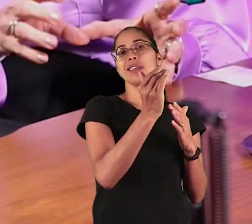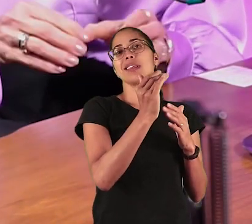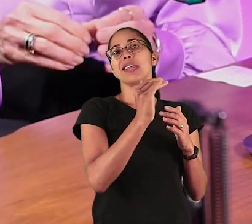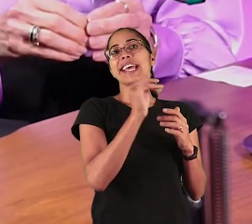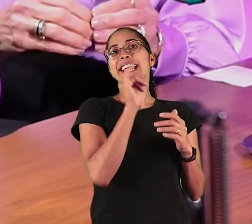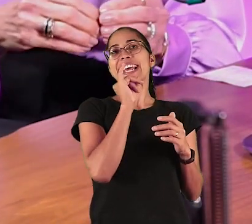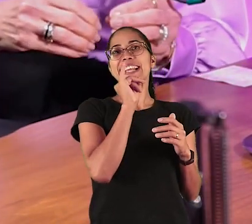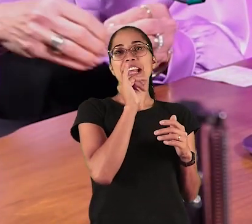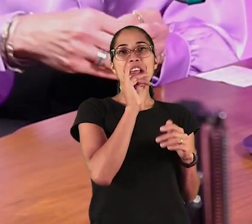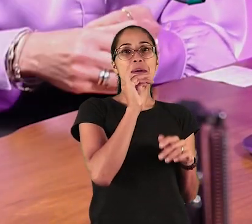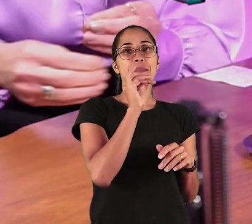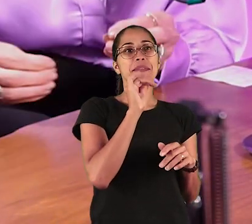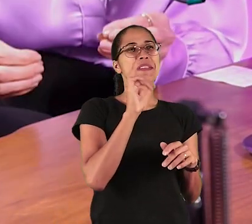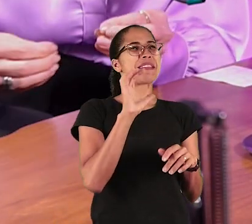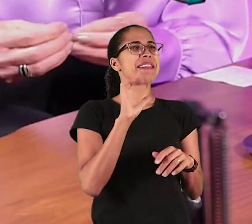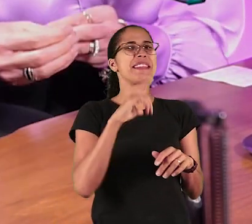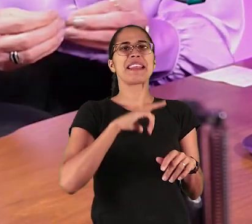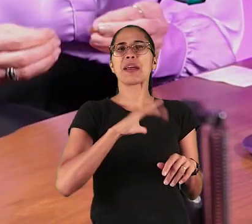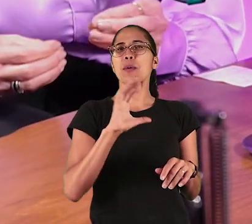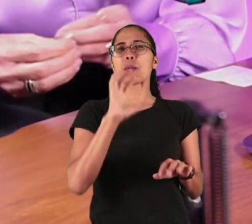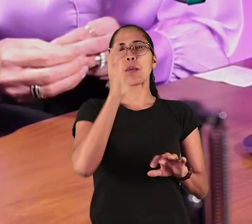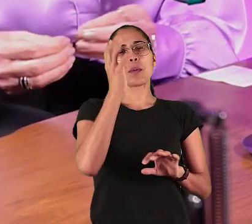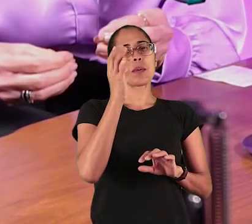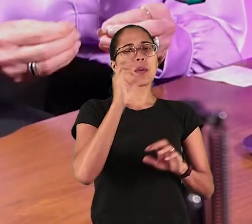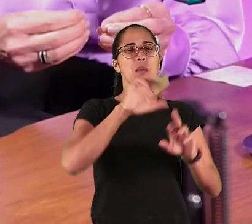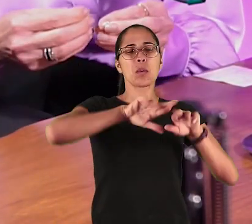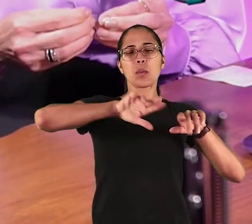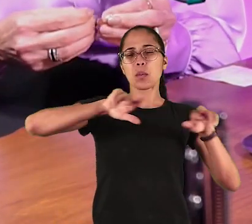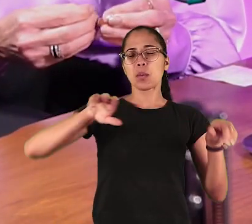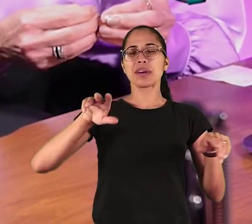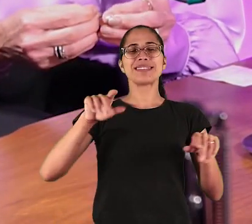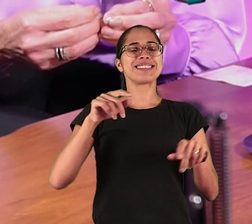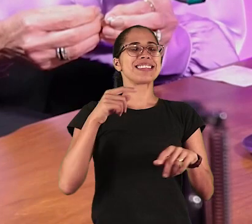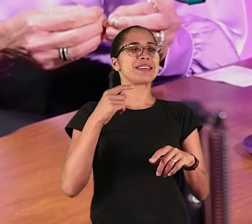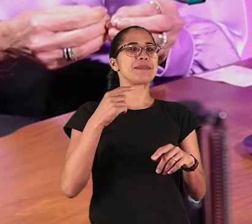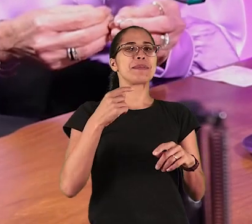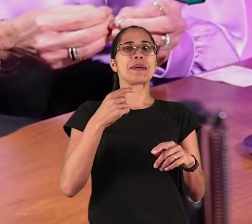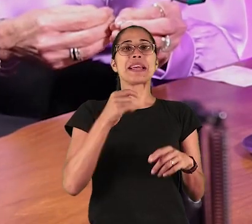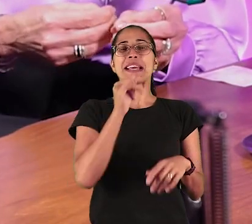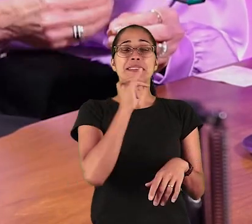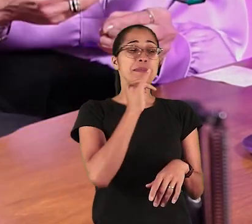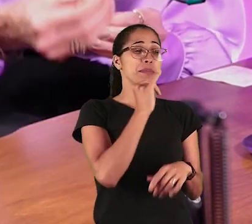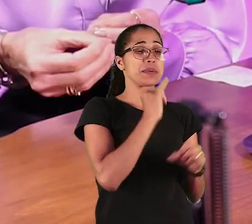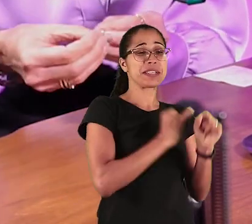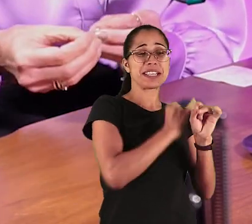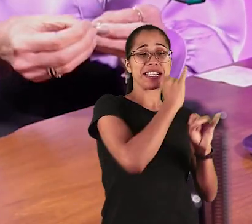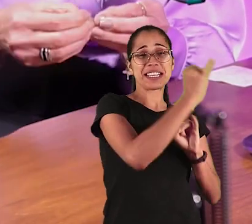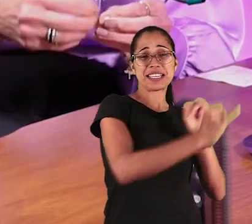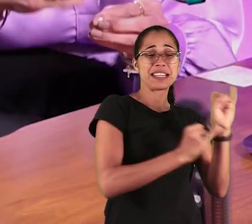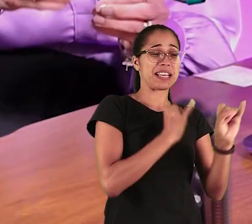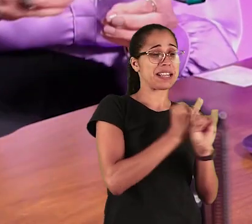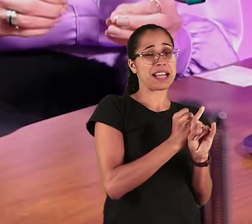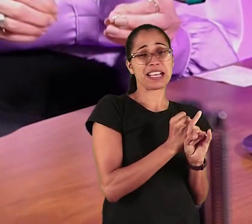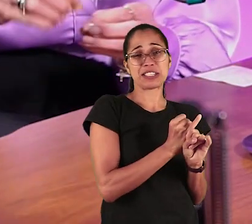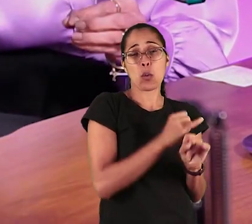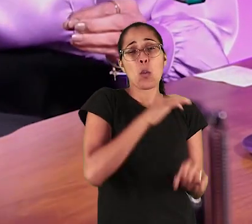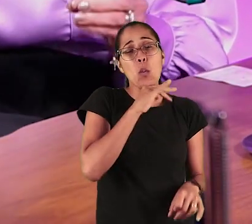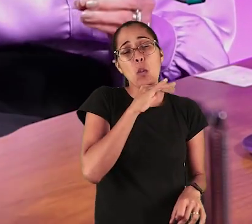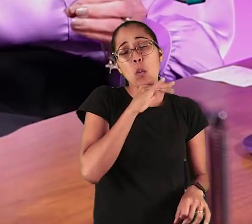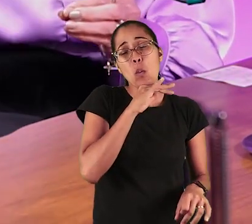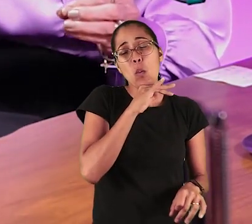assim de um pouco de estrutura ali Imagina eu dentro da casa dos meus pais naquela época não tinha nenhuma internet decente era